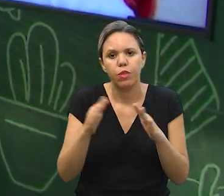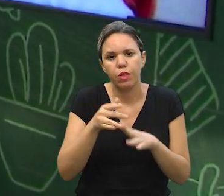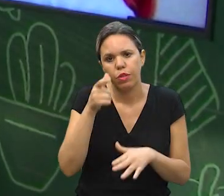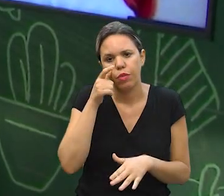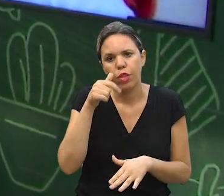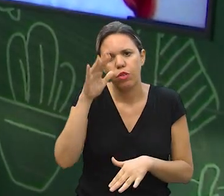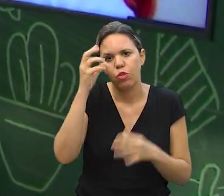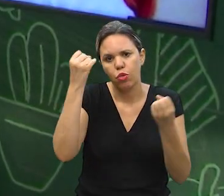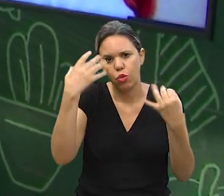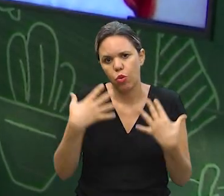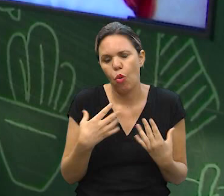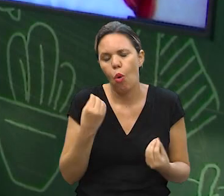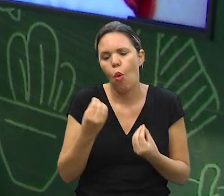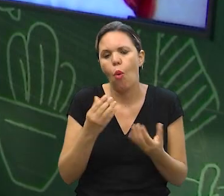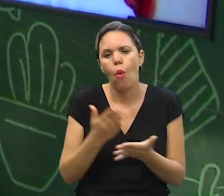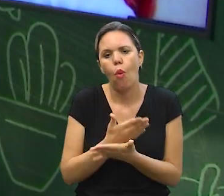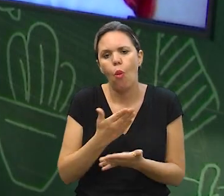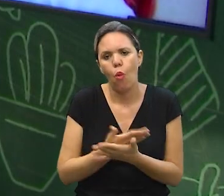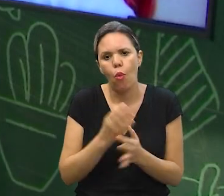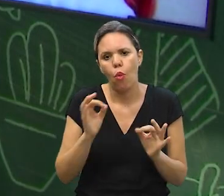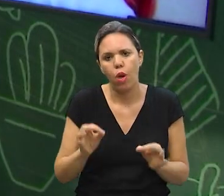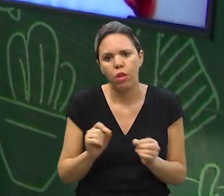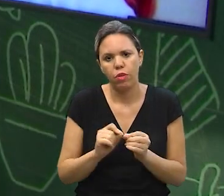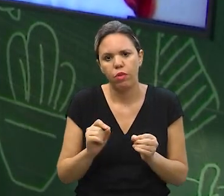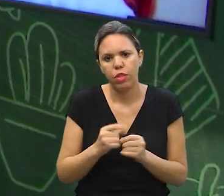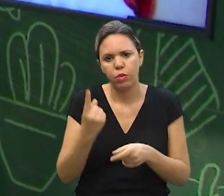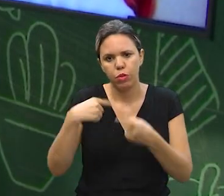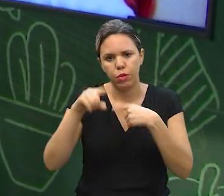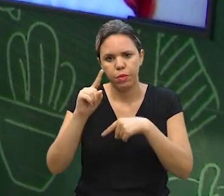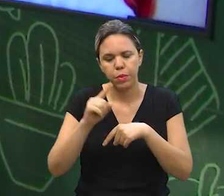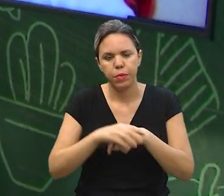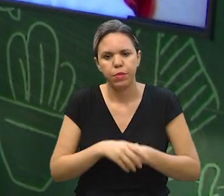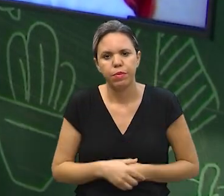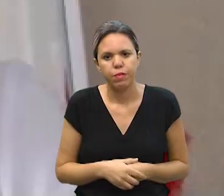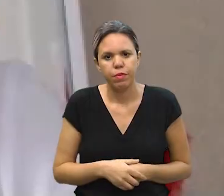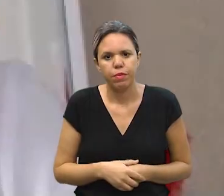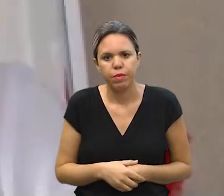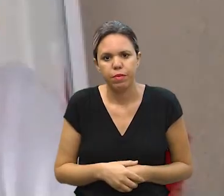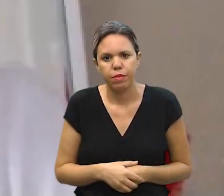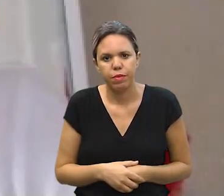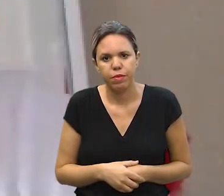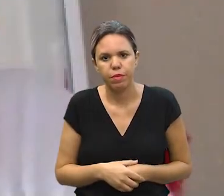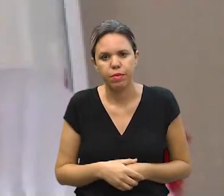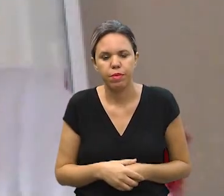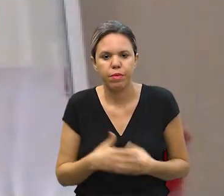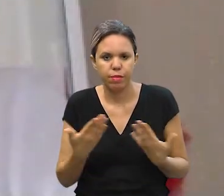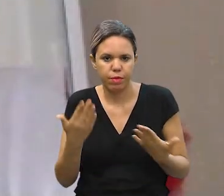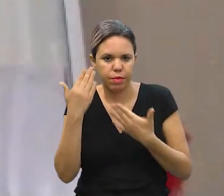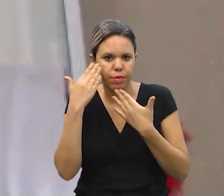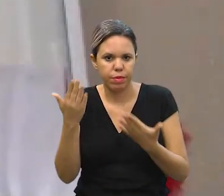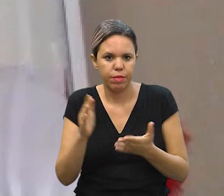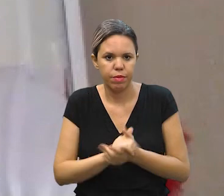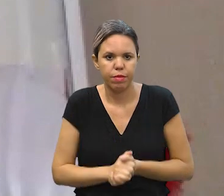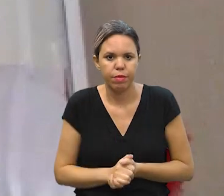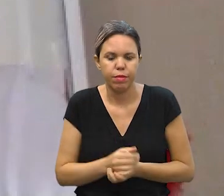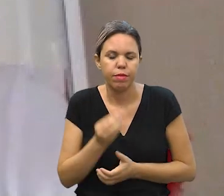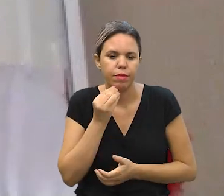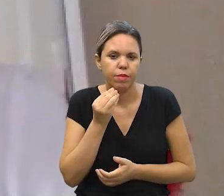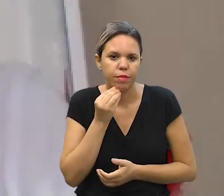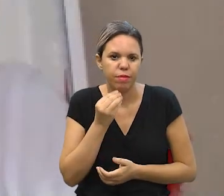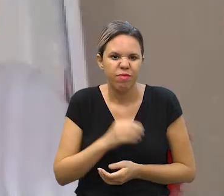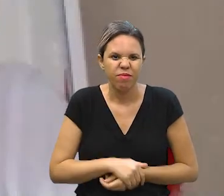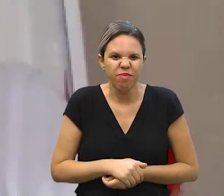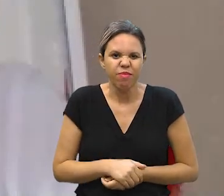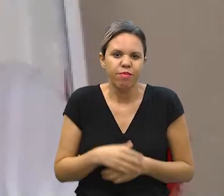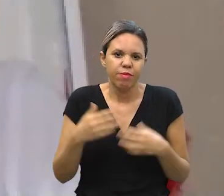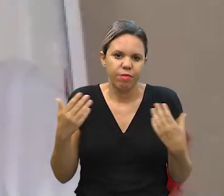um pouco mais sobre ele, que é um livro certamente que vai fazer ainda muito sucesso, né? Muito obrigada pela